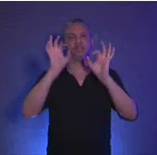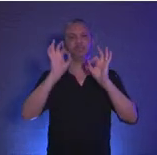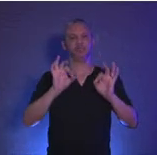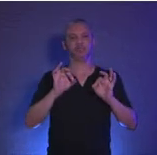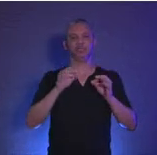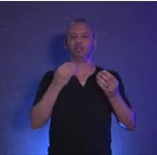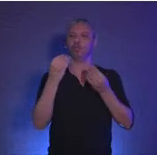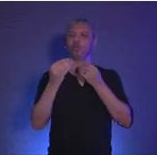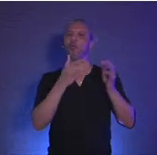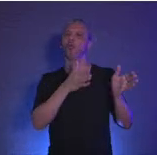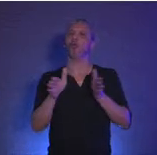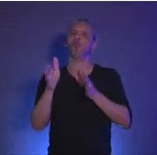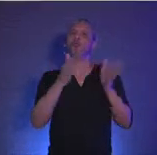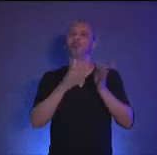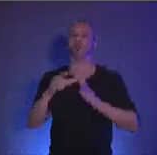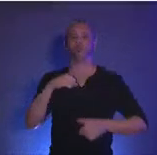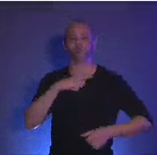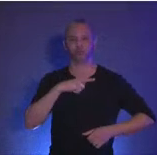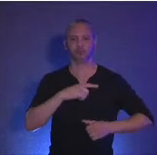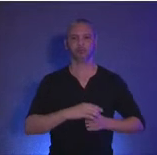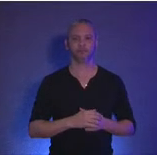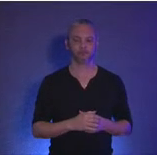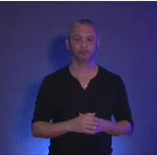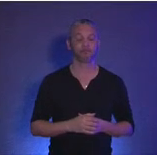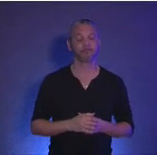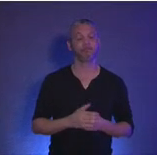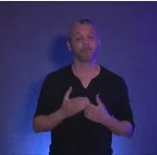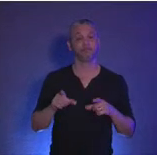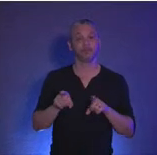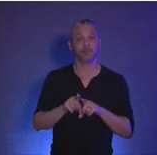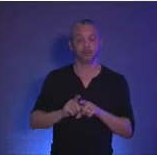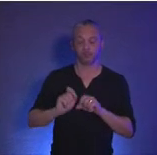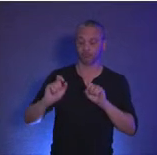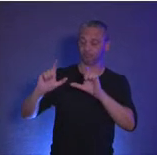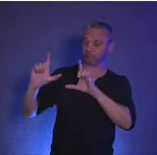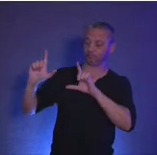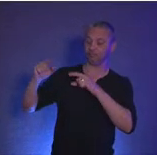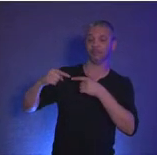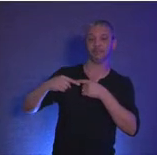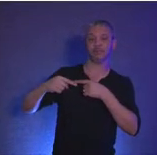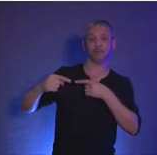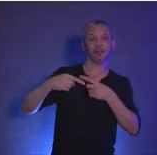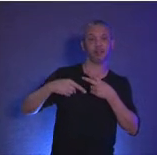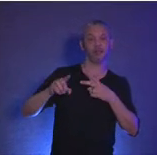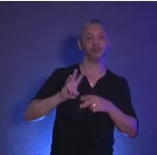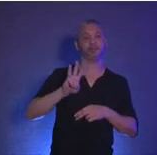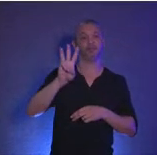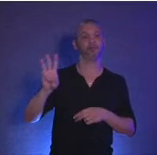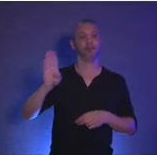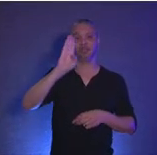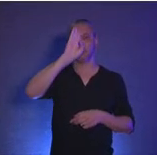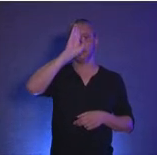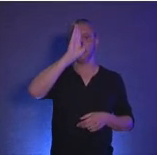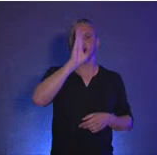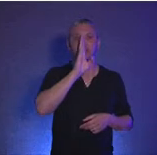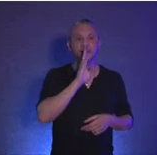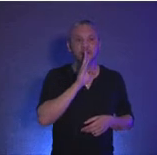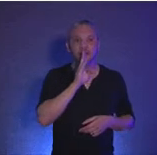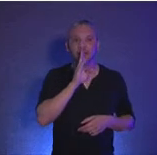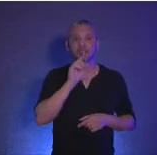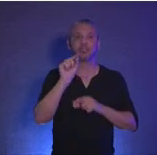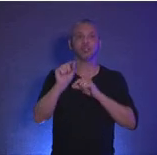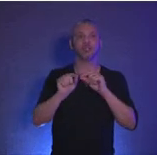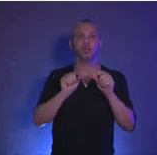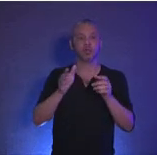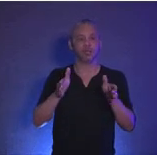os vídeos com maior número de visualização. E a nossa newsletter semanal, que também é gratuita, que a gente rodou aí nesse